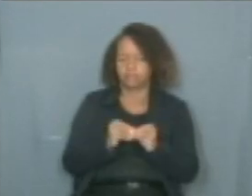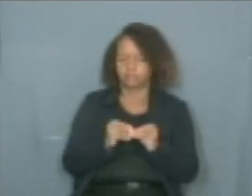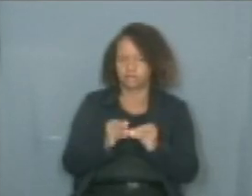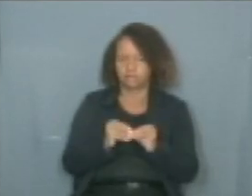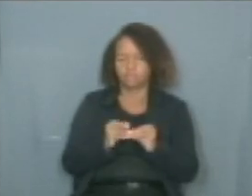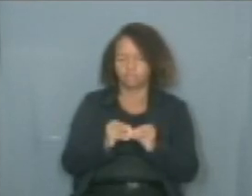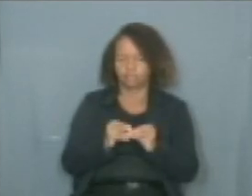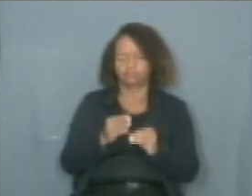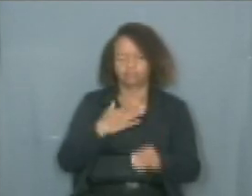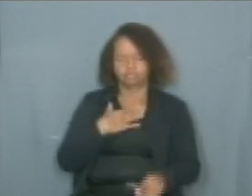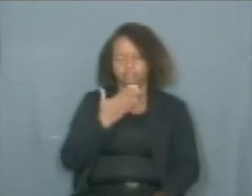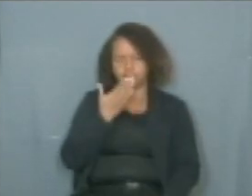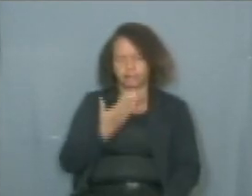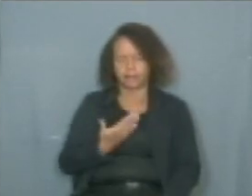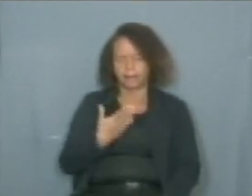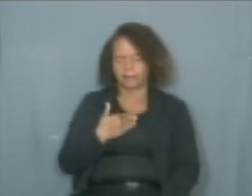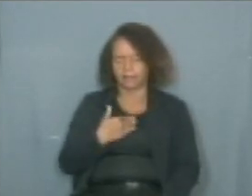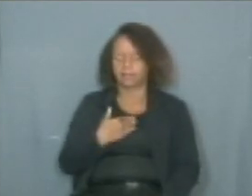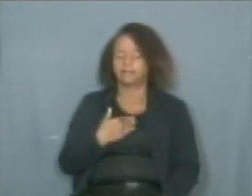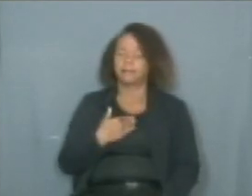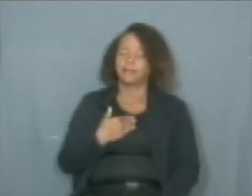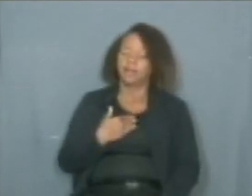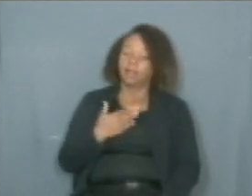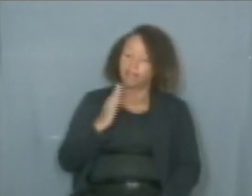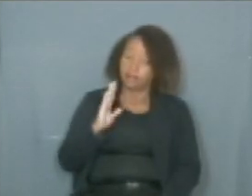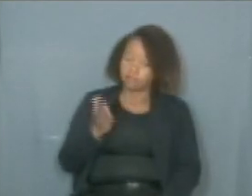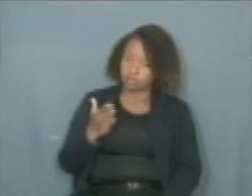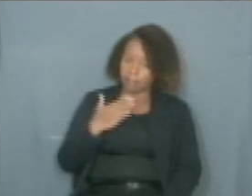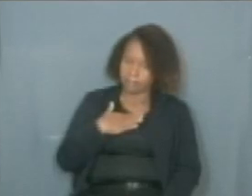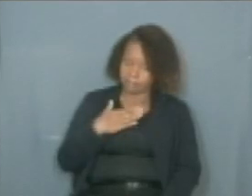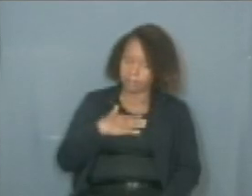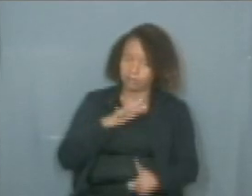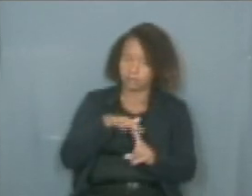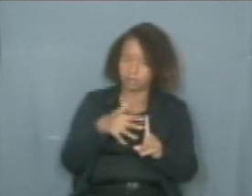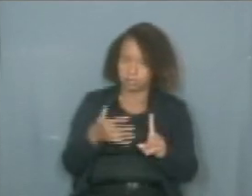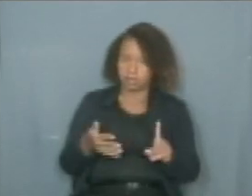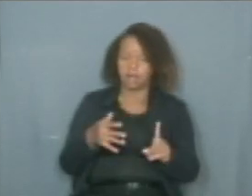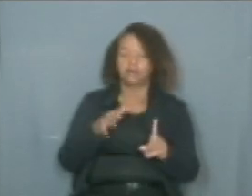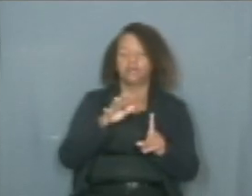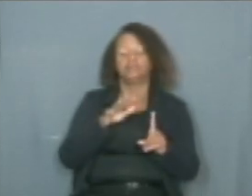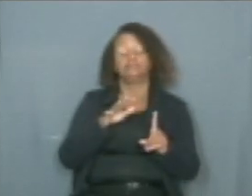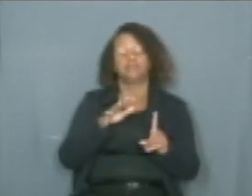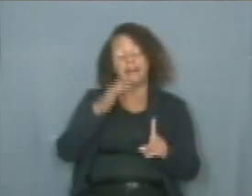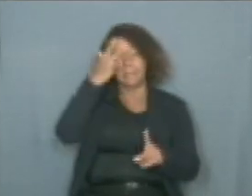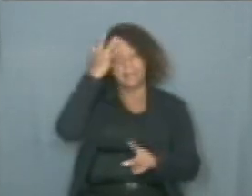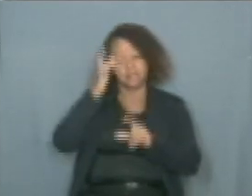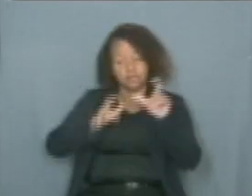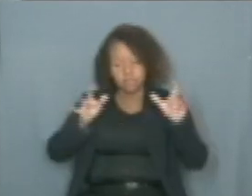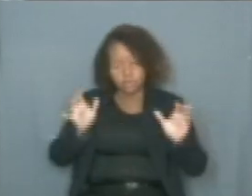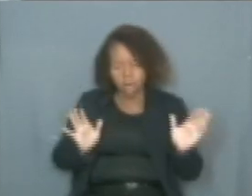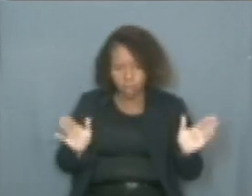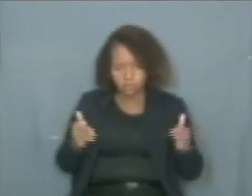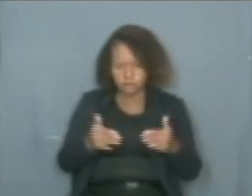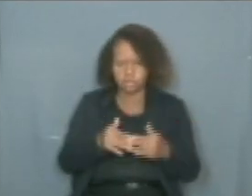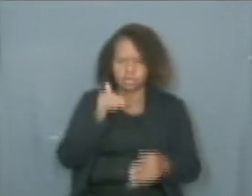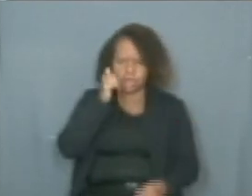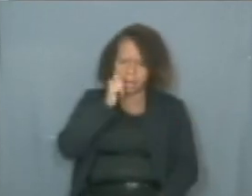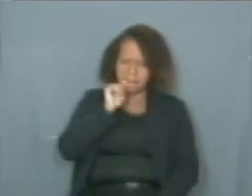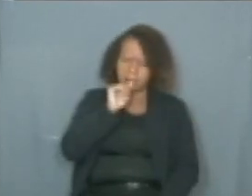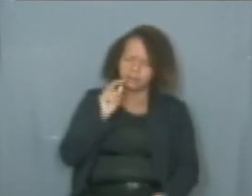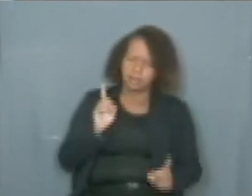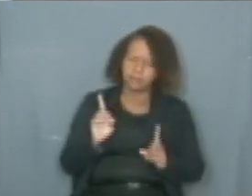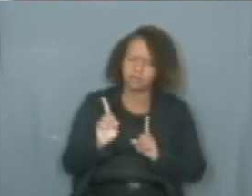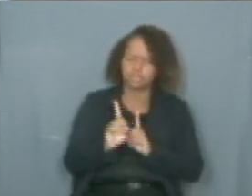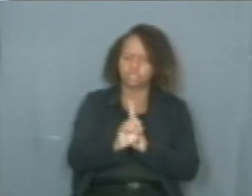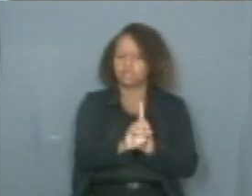à solenidade que eu solicitei. Eu solicitei uma solenidade em homenagem às pessoas autistas, às mães